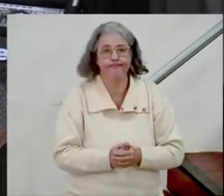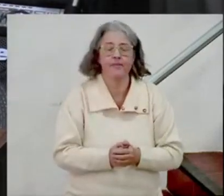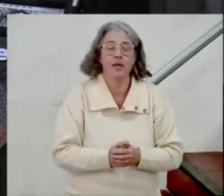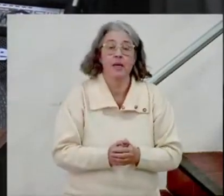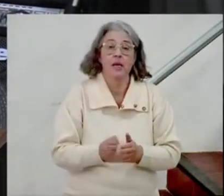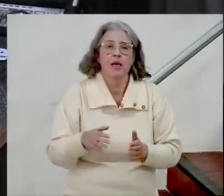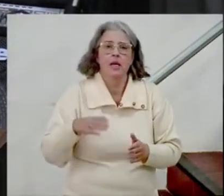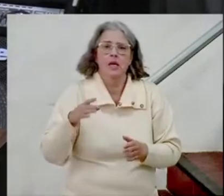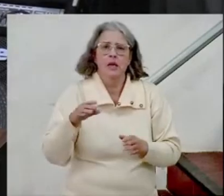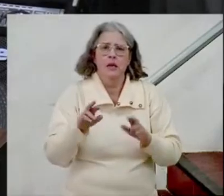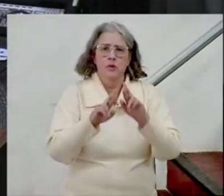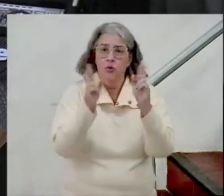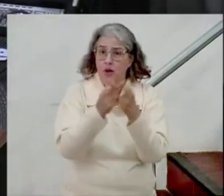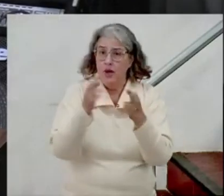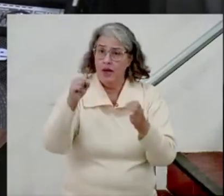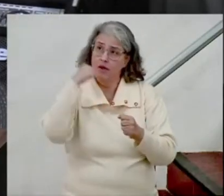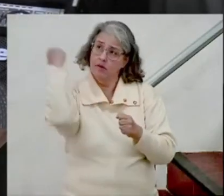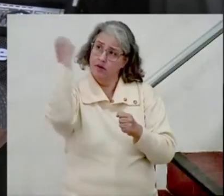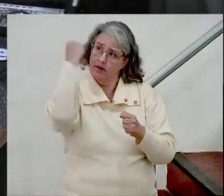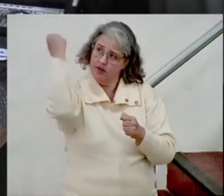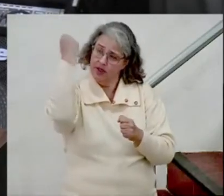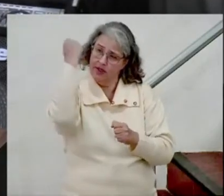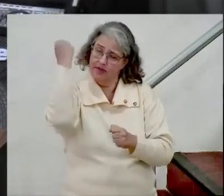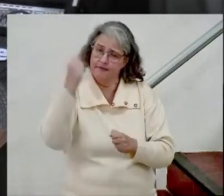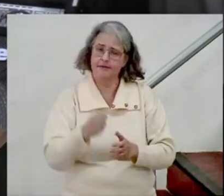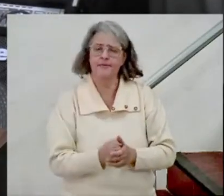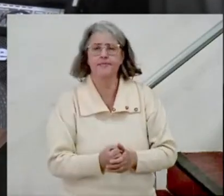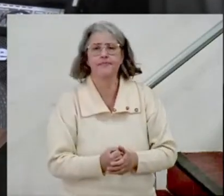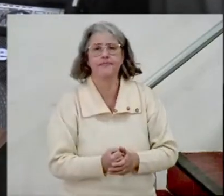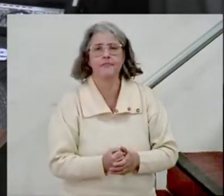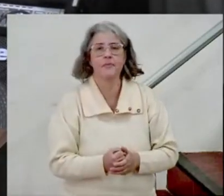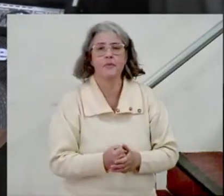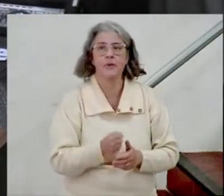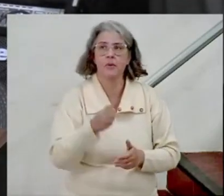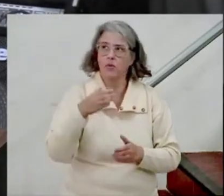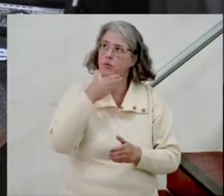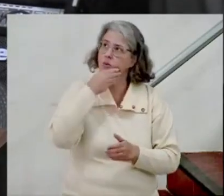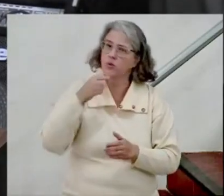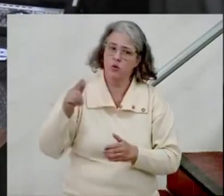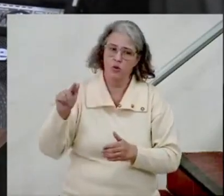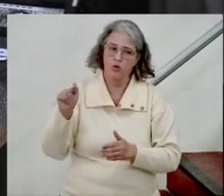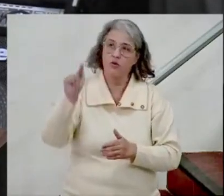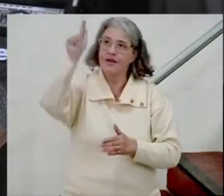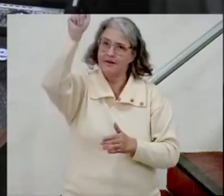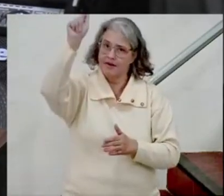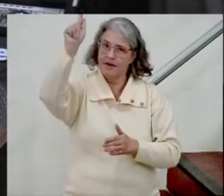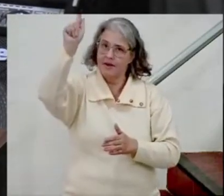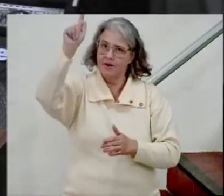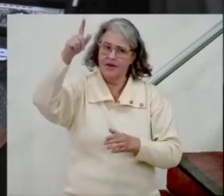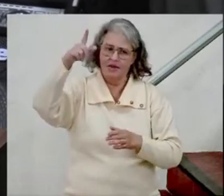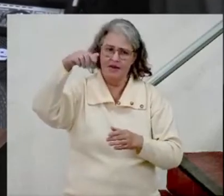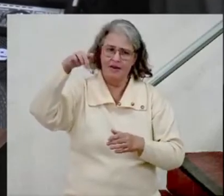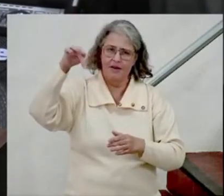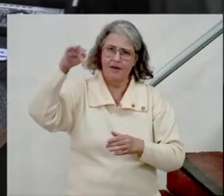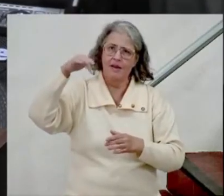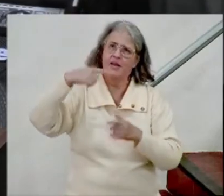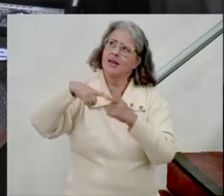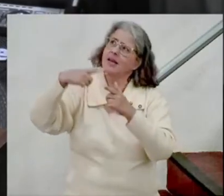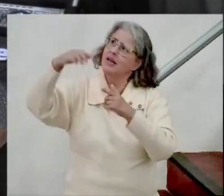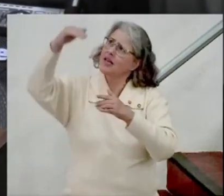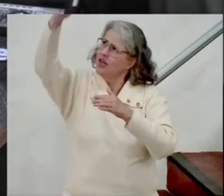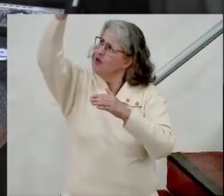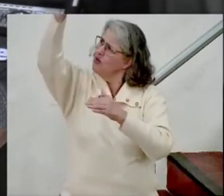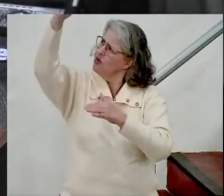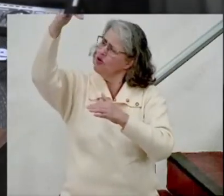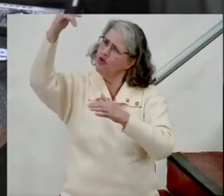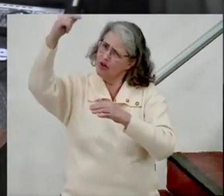Davi, os filisteus, que eram os grandes inimigos do povo de Israel, foram exterminados. Golias era um filisteu, certo? Davi